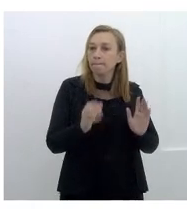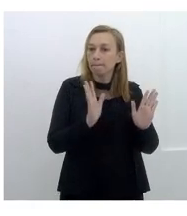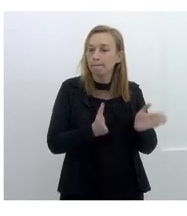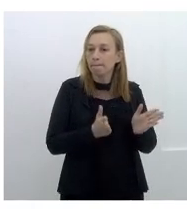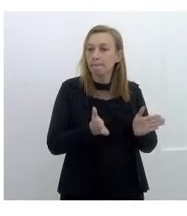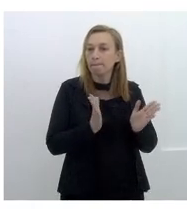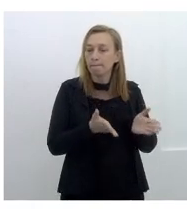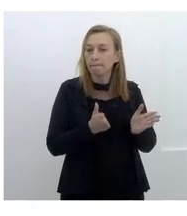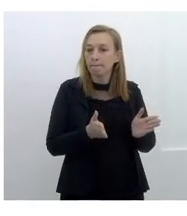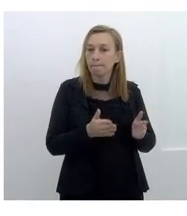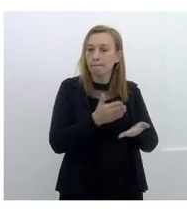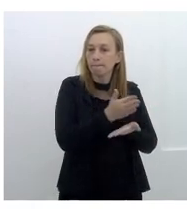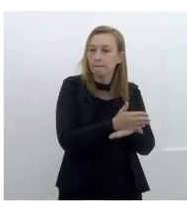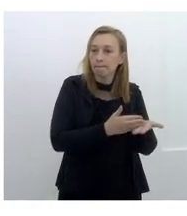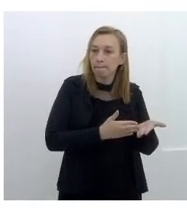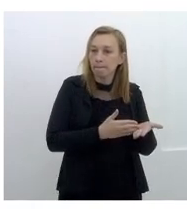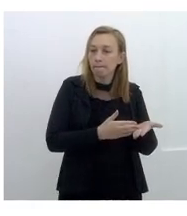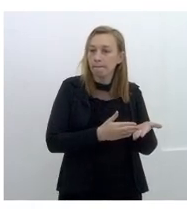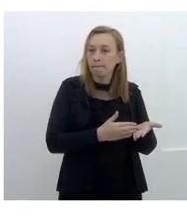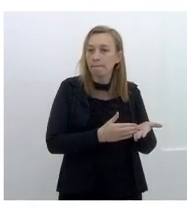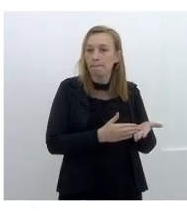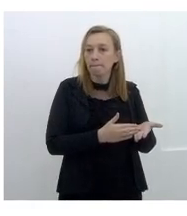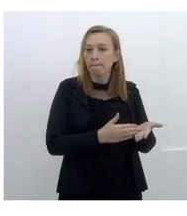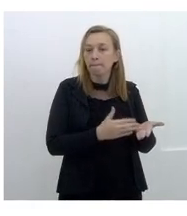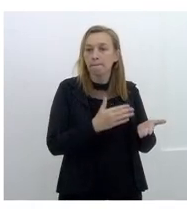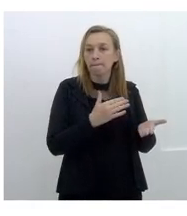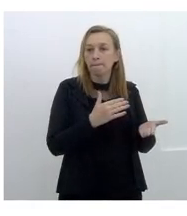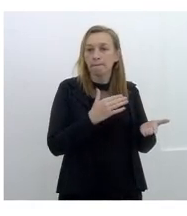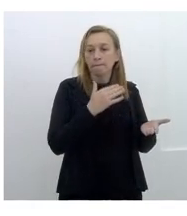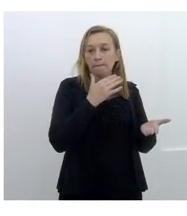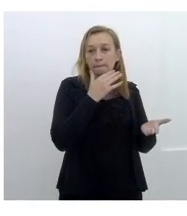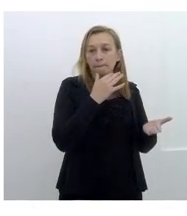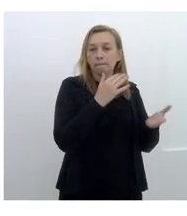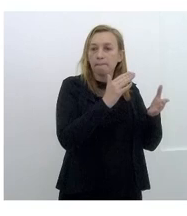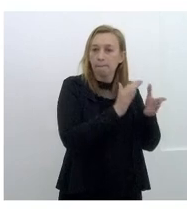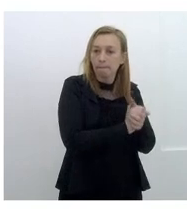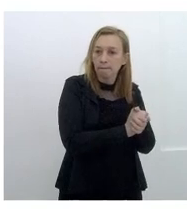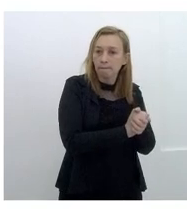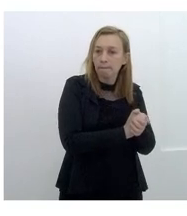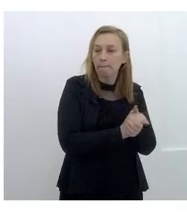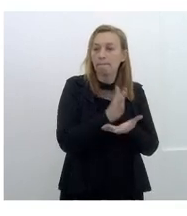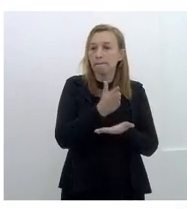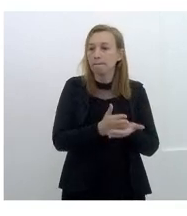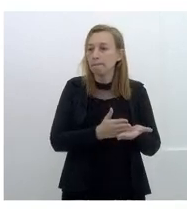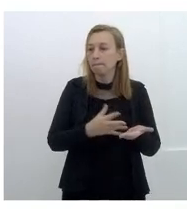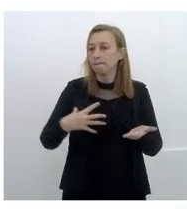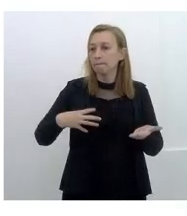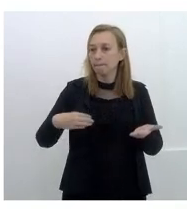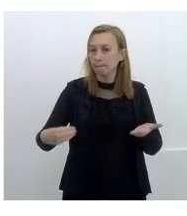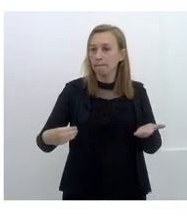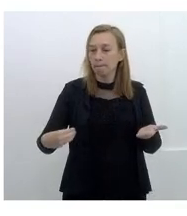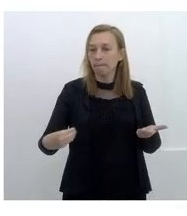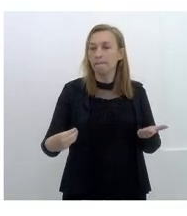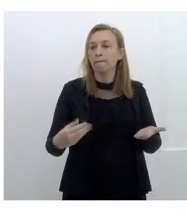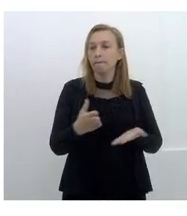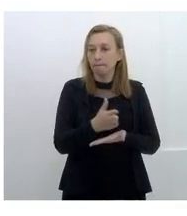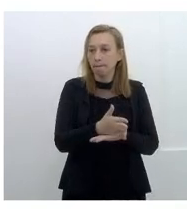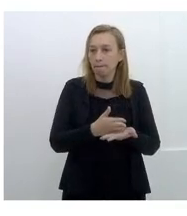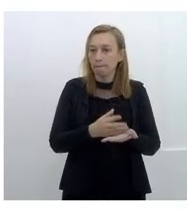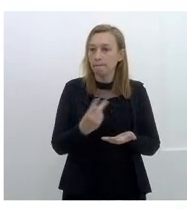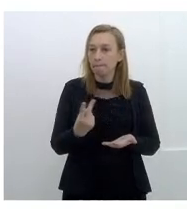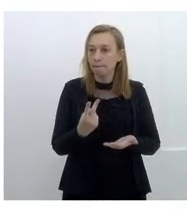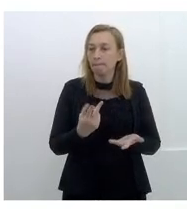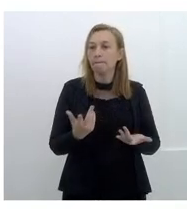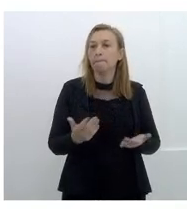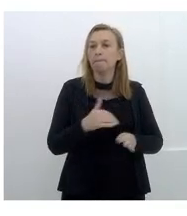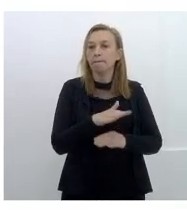é metade para o cônjuge metade em proporções iguais entre filho separado é passa a ser é proporções